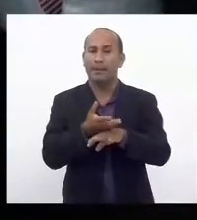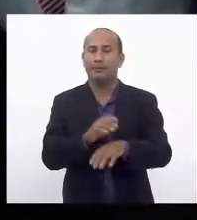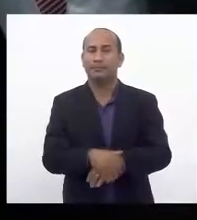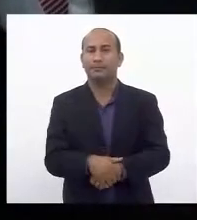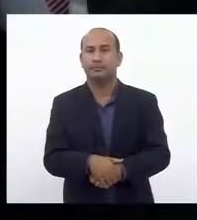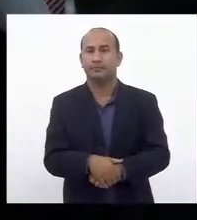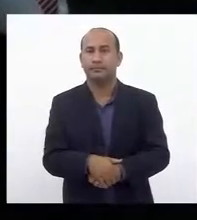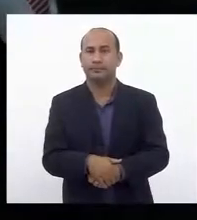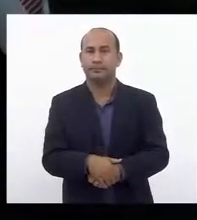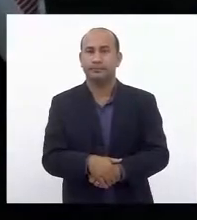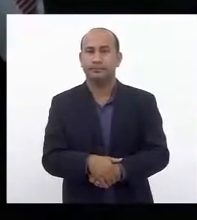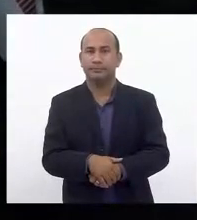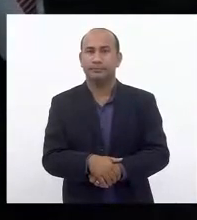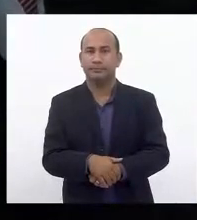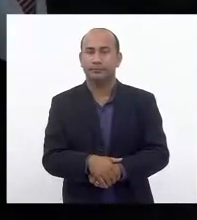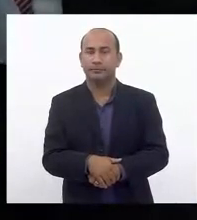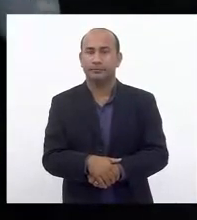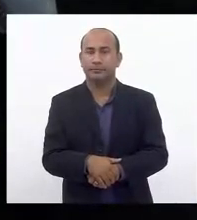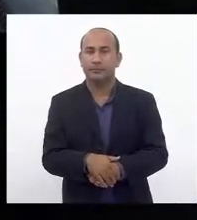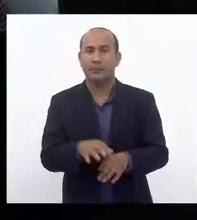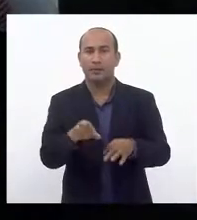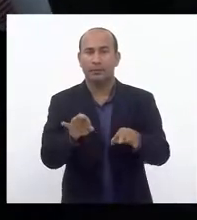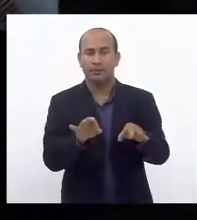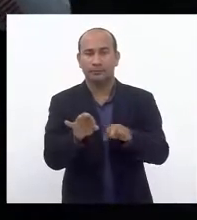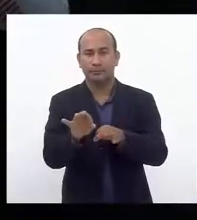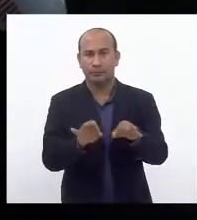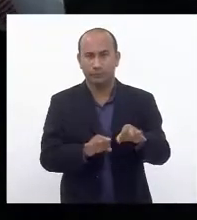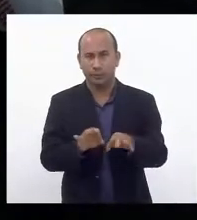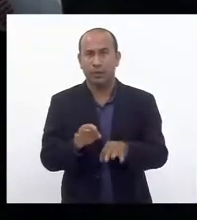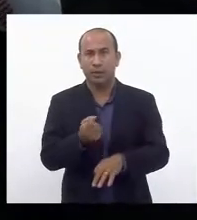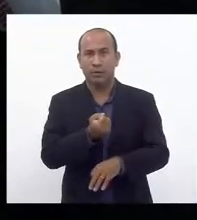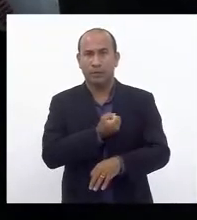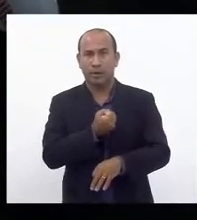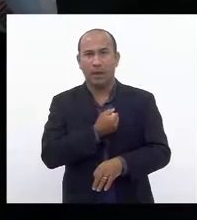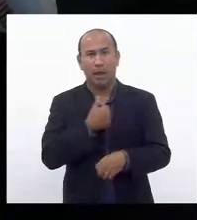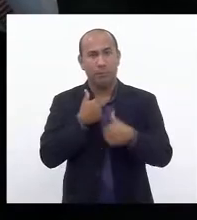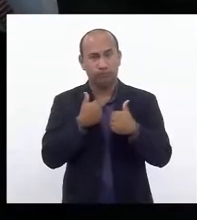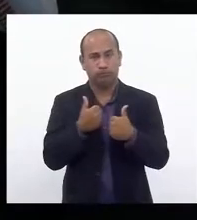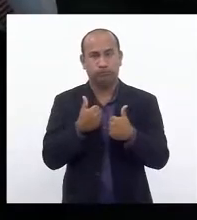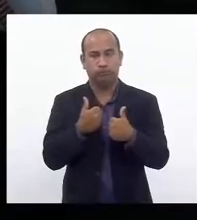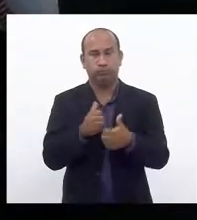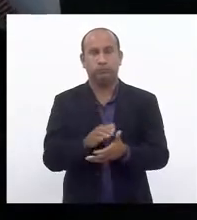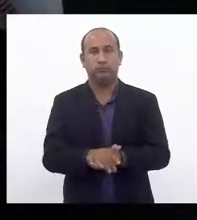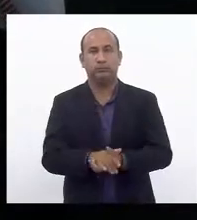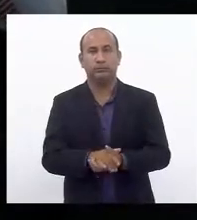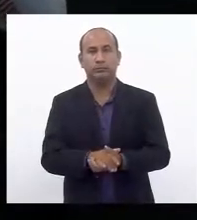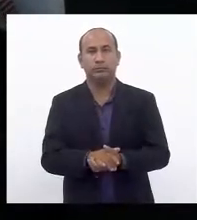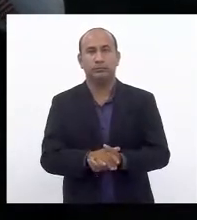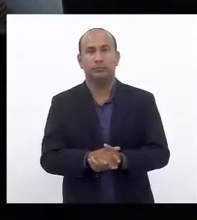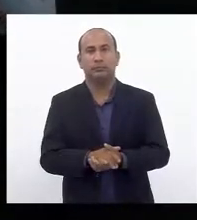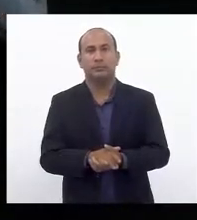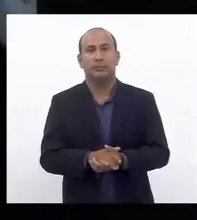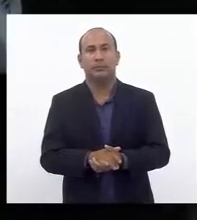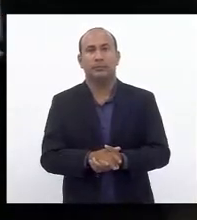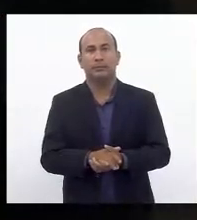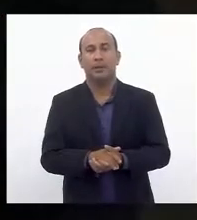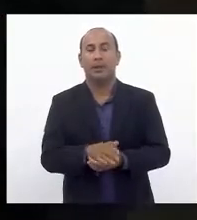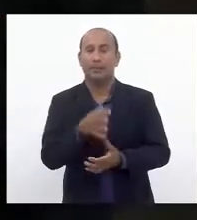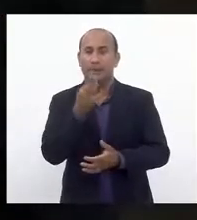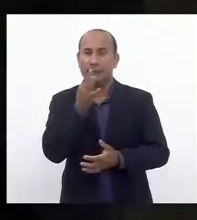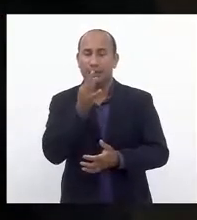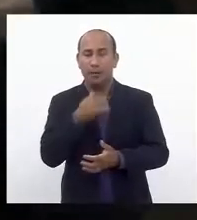O projeto no mérito, ele é extremamente positivo. A sugestão que eu ia